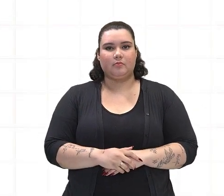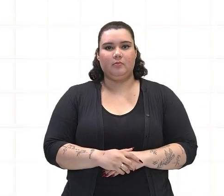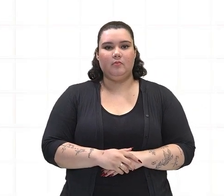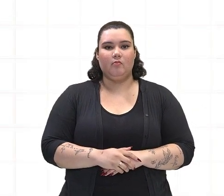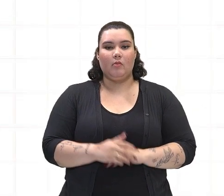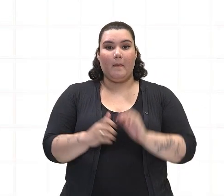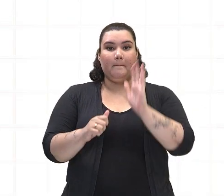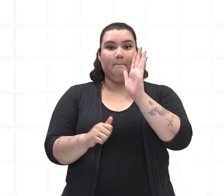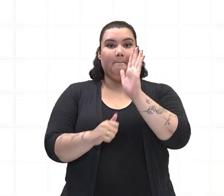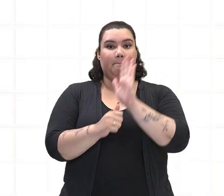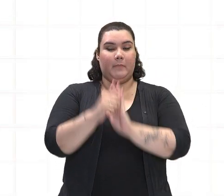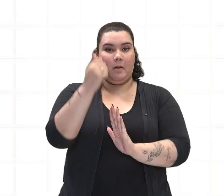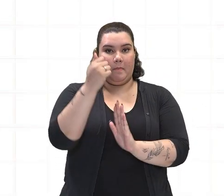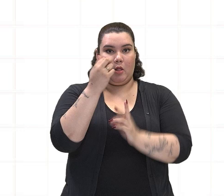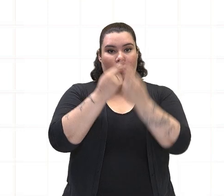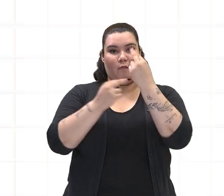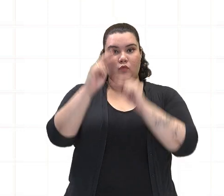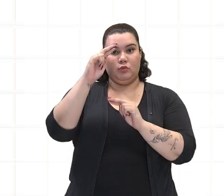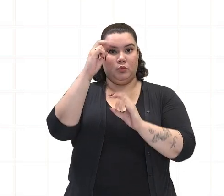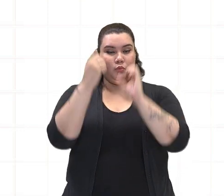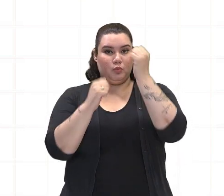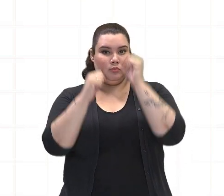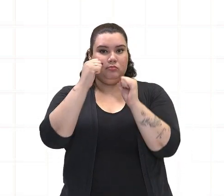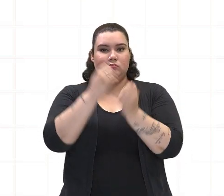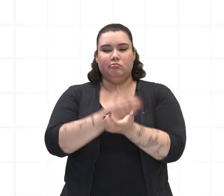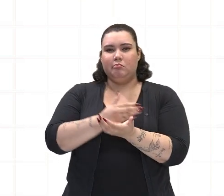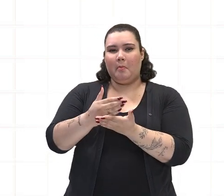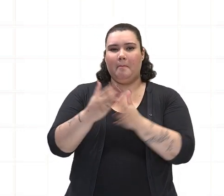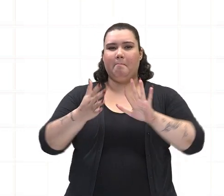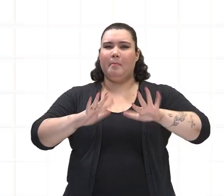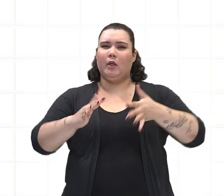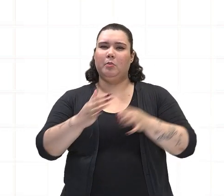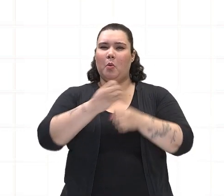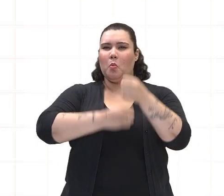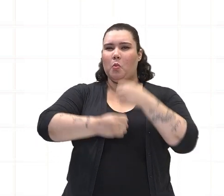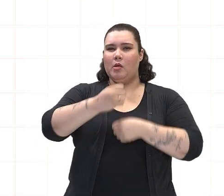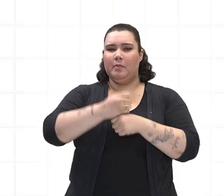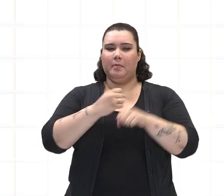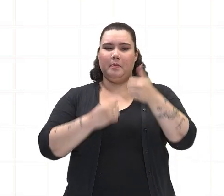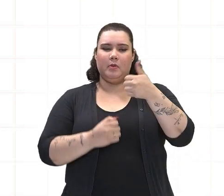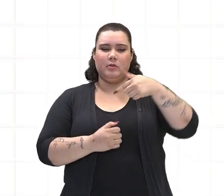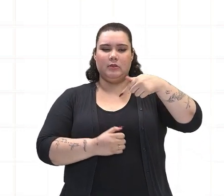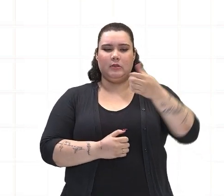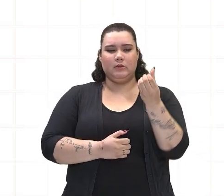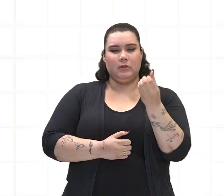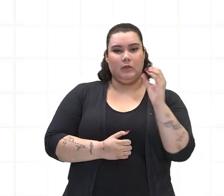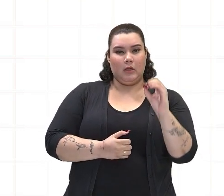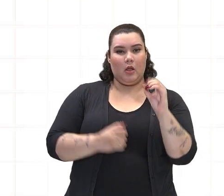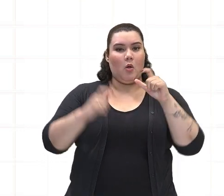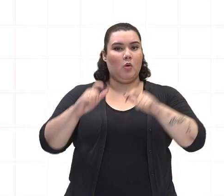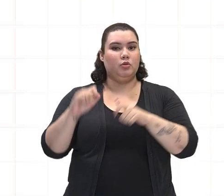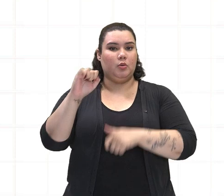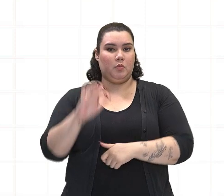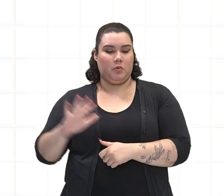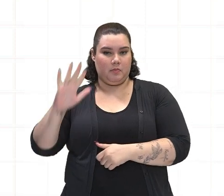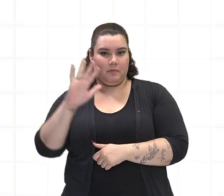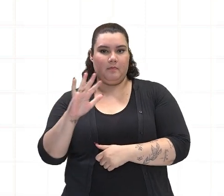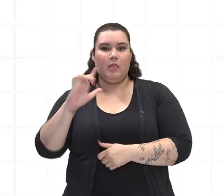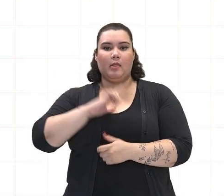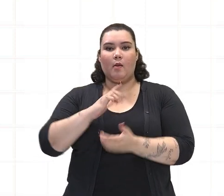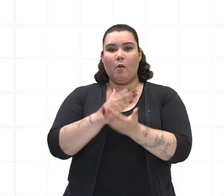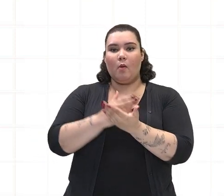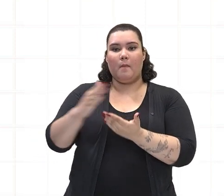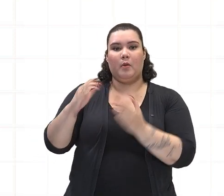A primeira Revolução Industrial, iniciada por volta de 1760 na Europa, marcou uma